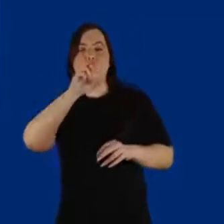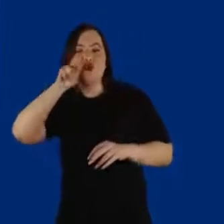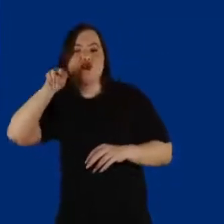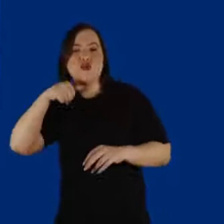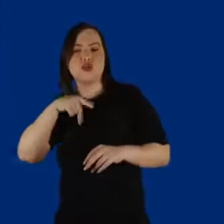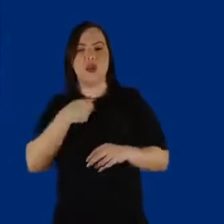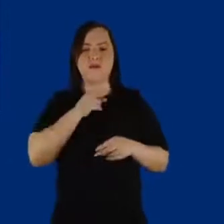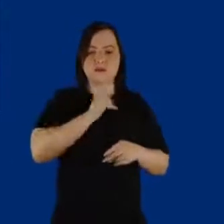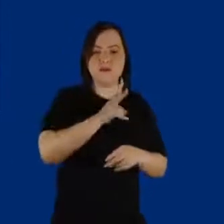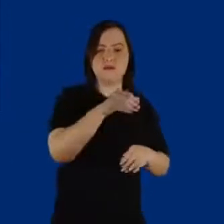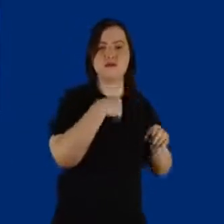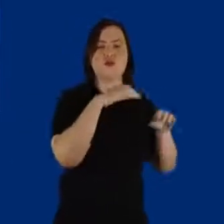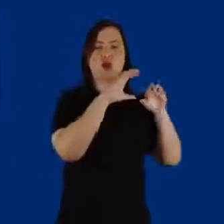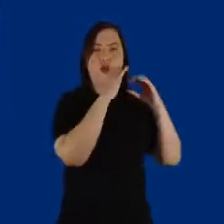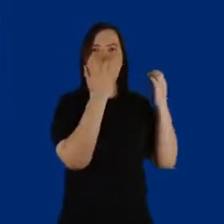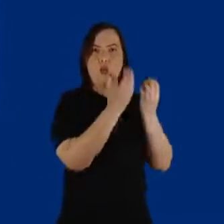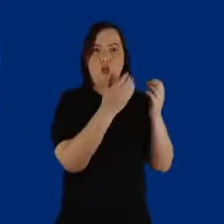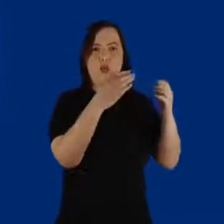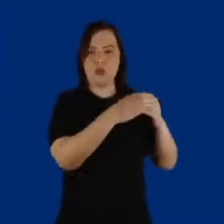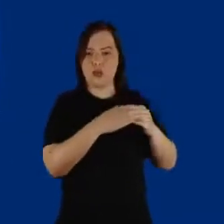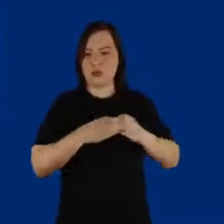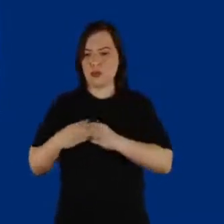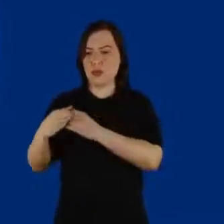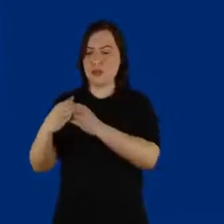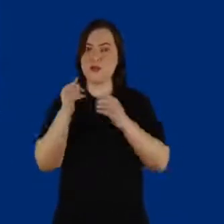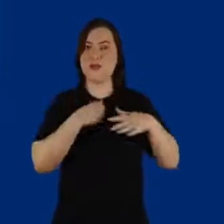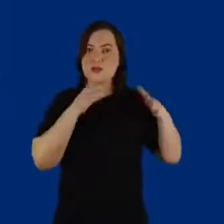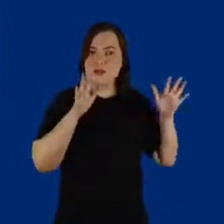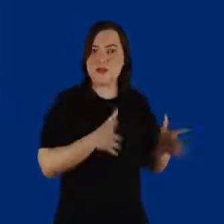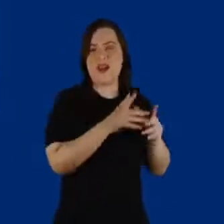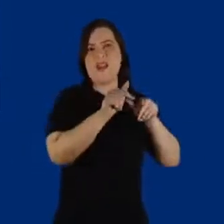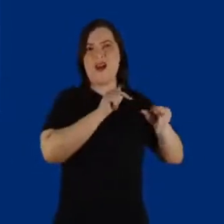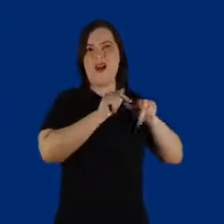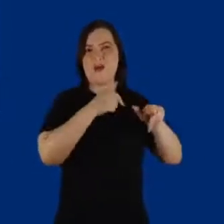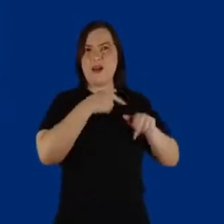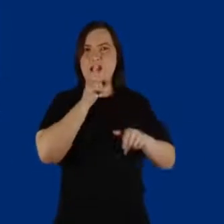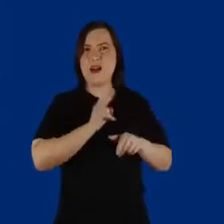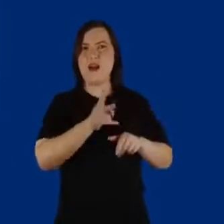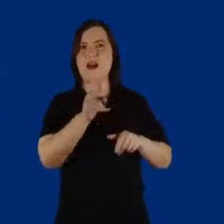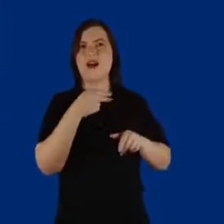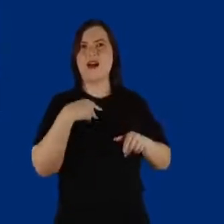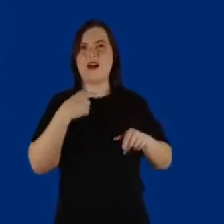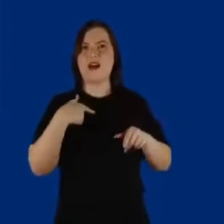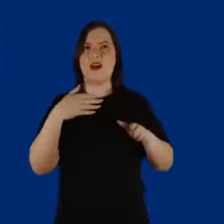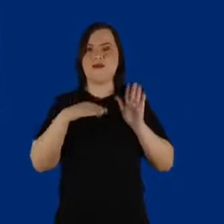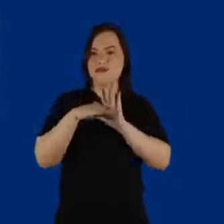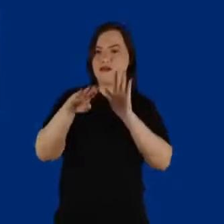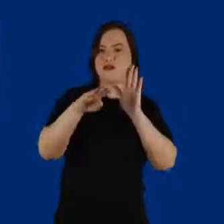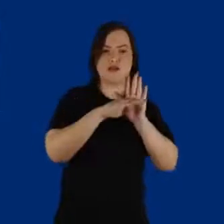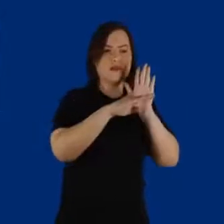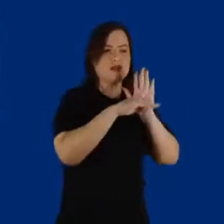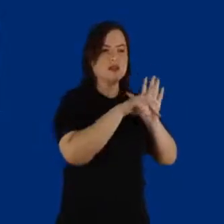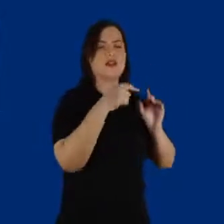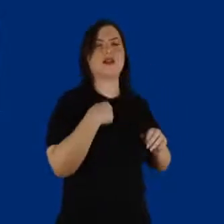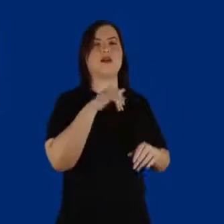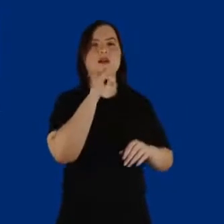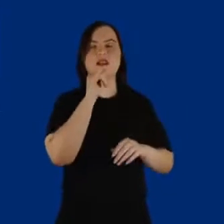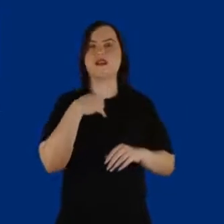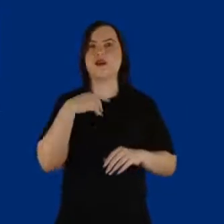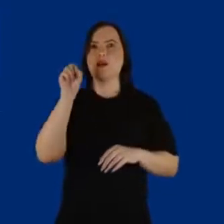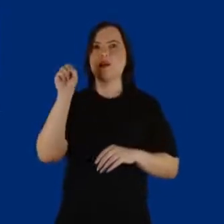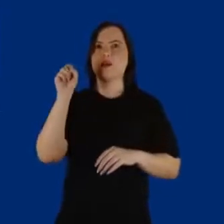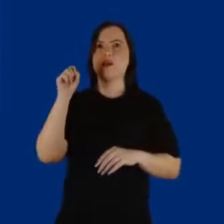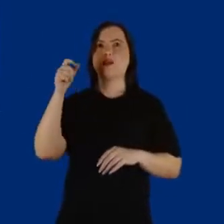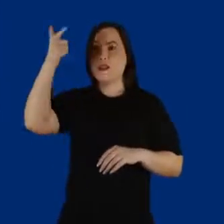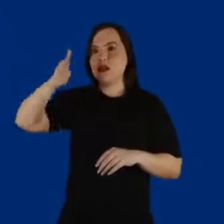rotinas comunitárias, rotinas de grupos, estimular o trabalho contínuo, estimular a associação das pessoas. O Shakespeare